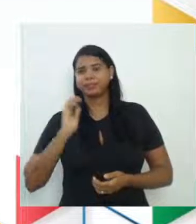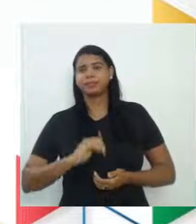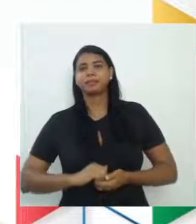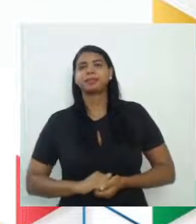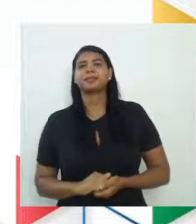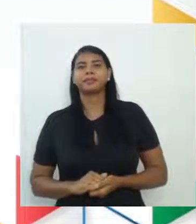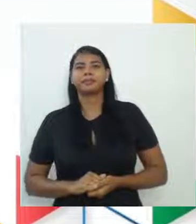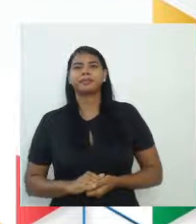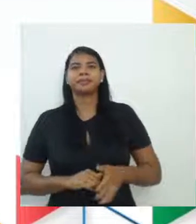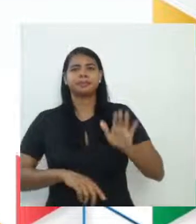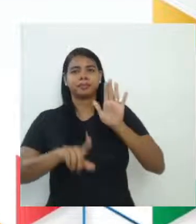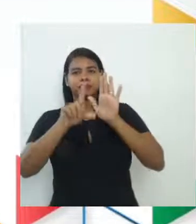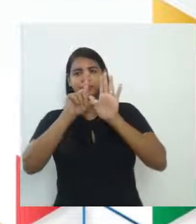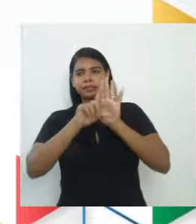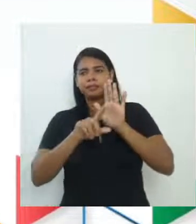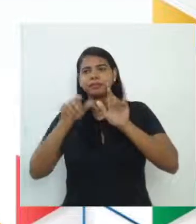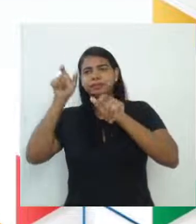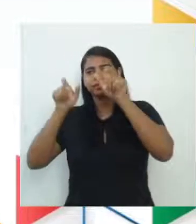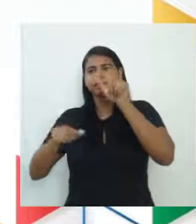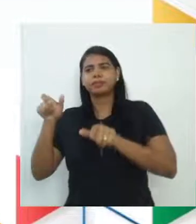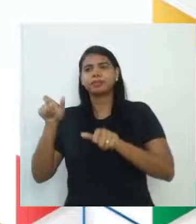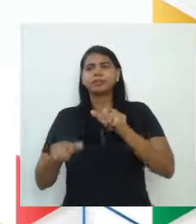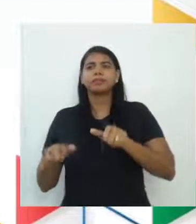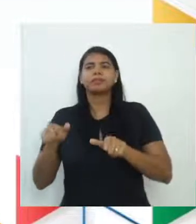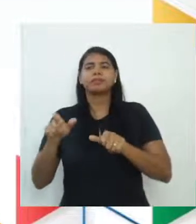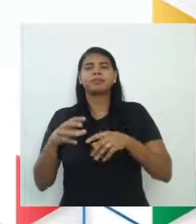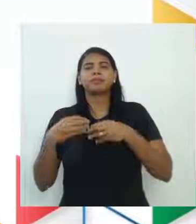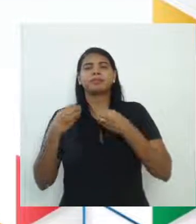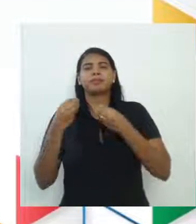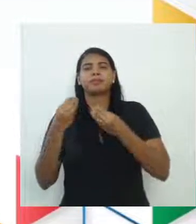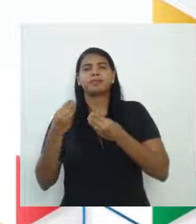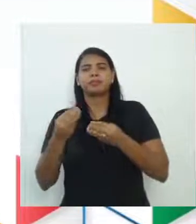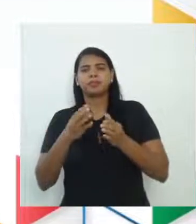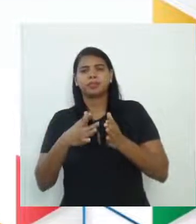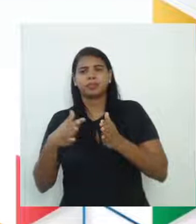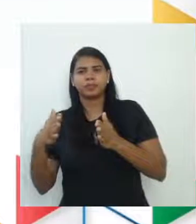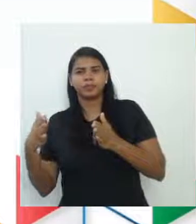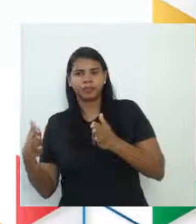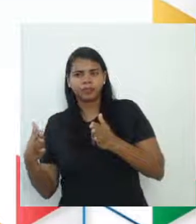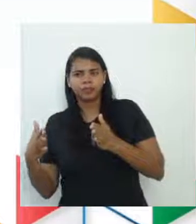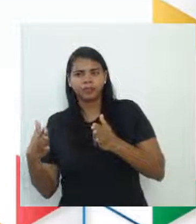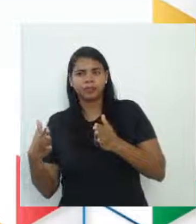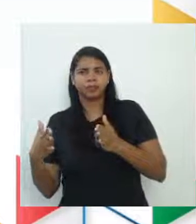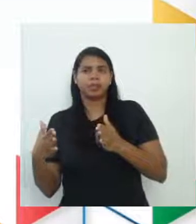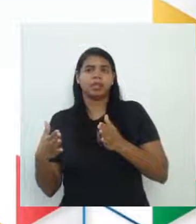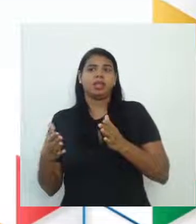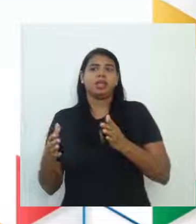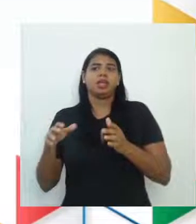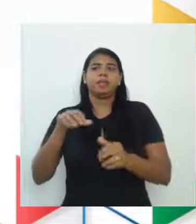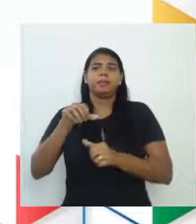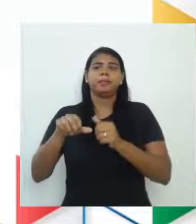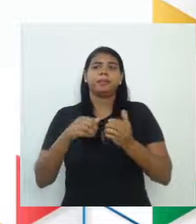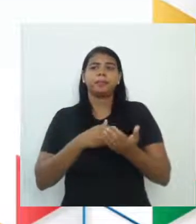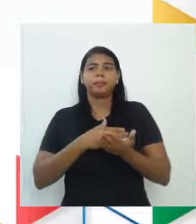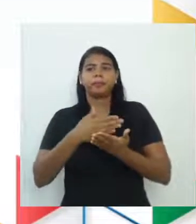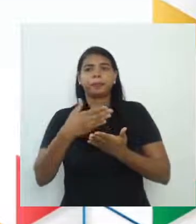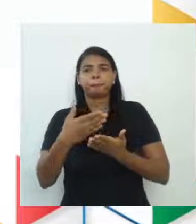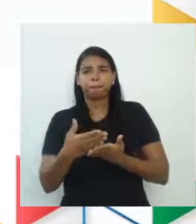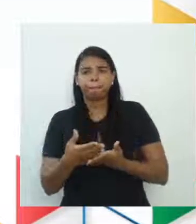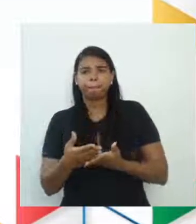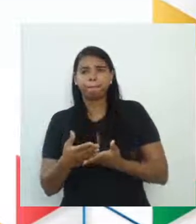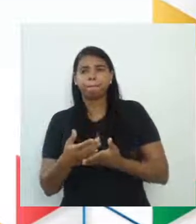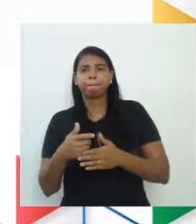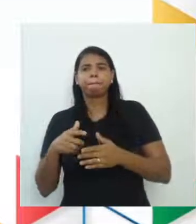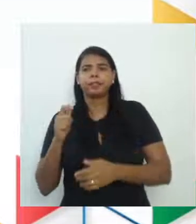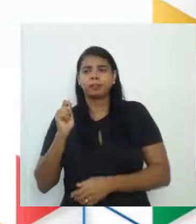como Constituição Cidadã por ter sido concebida no processo de redemocratização, iniciado com o encerramento da